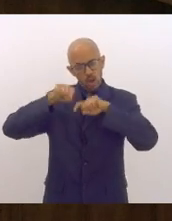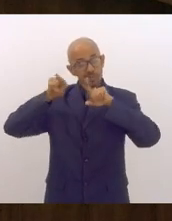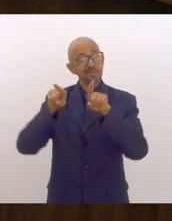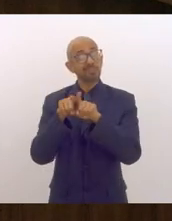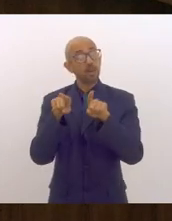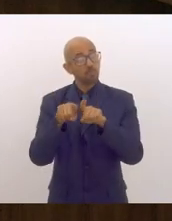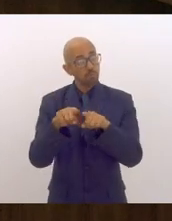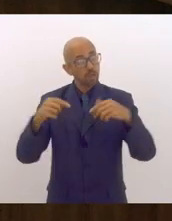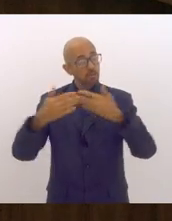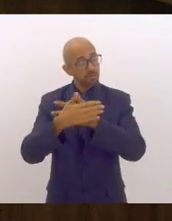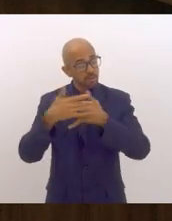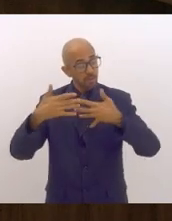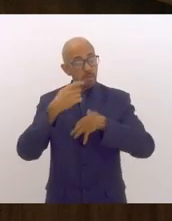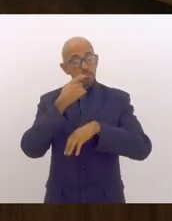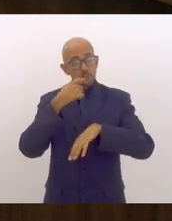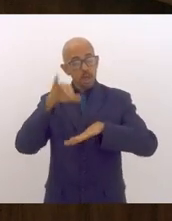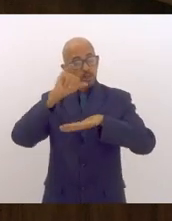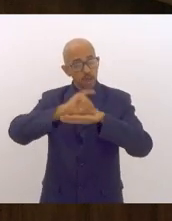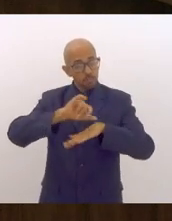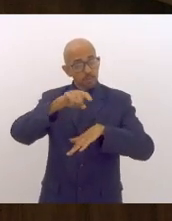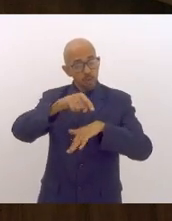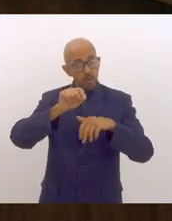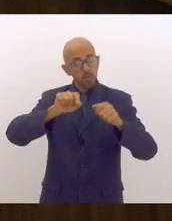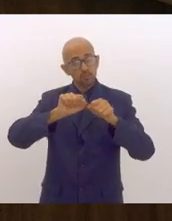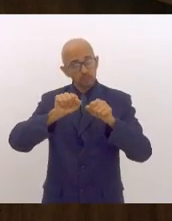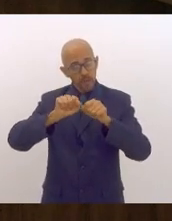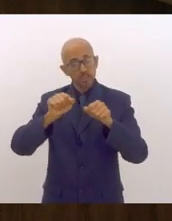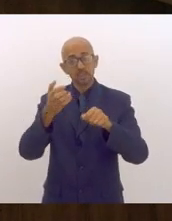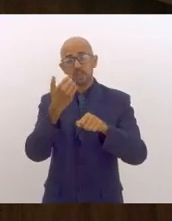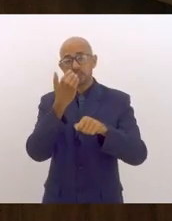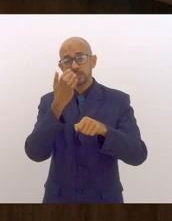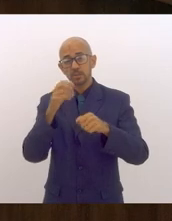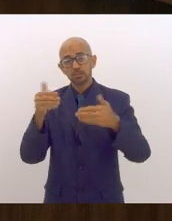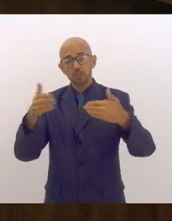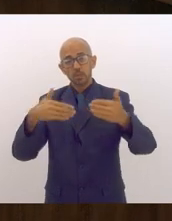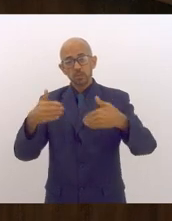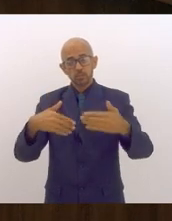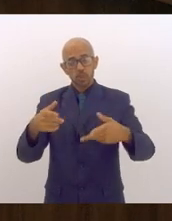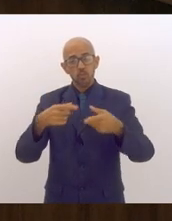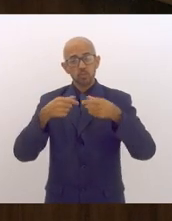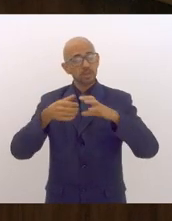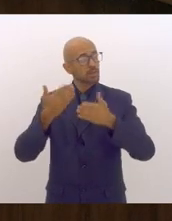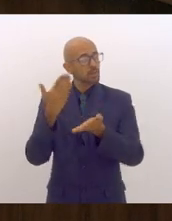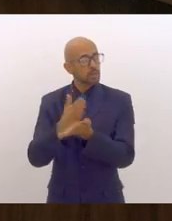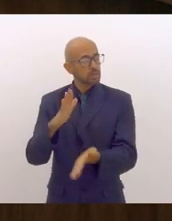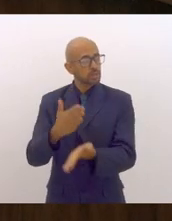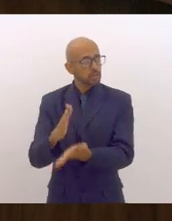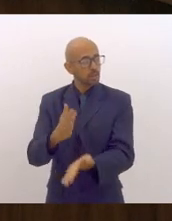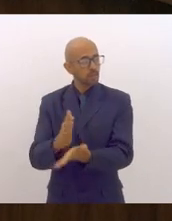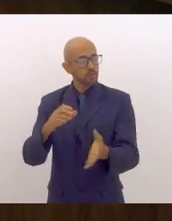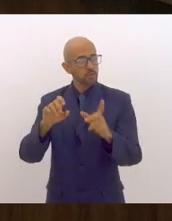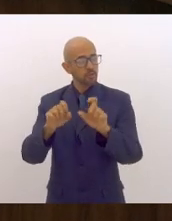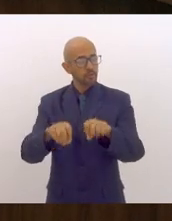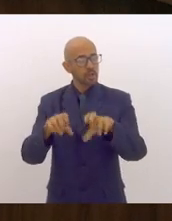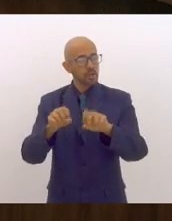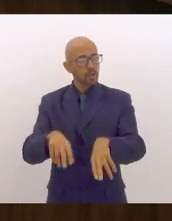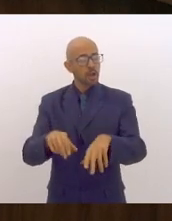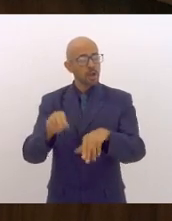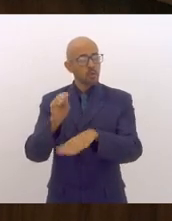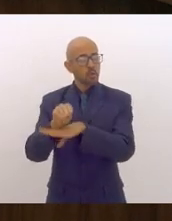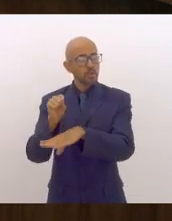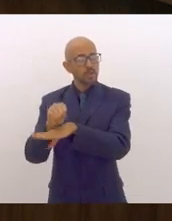dos assentamentos aqui na região metropolitana, que produzem alimentos saudáveis, livres de venenos, preservando o meio ambiente, preservando os